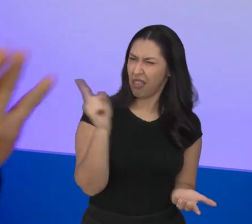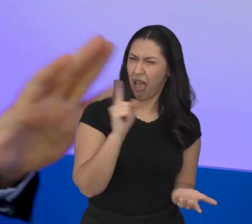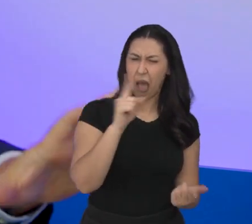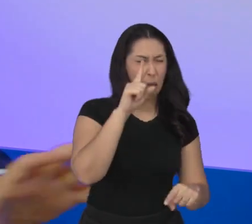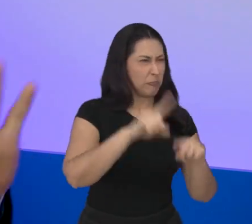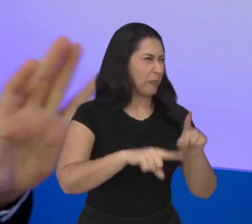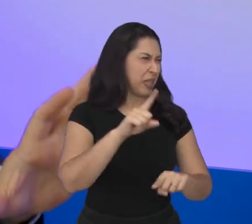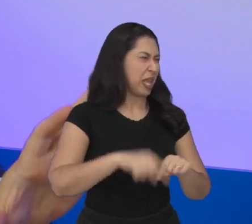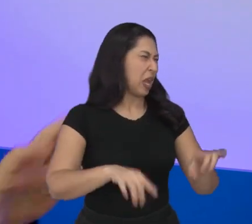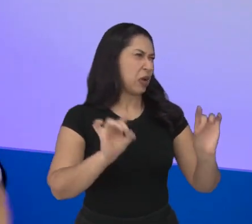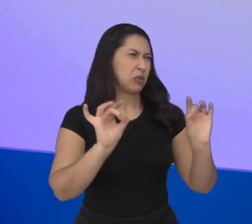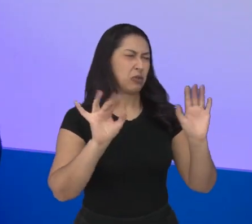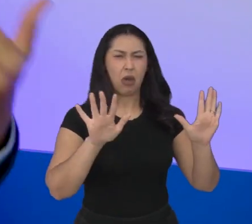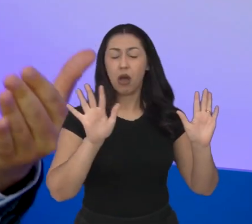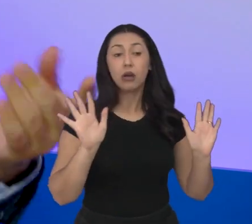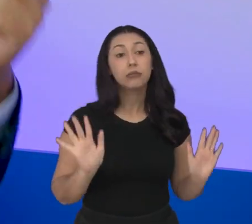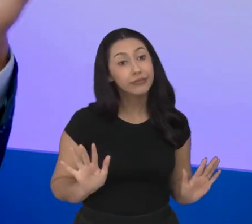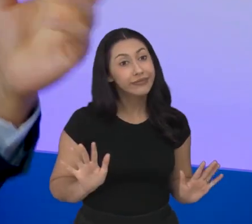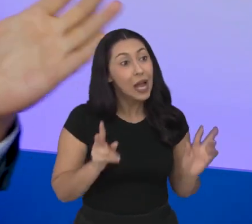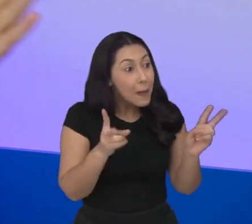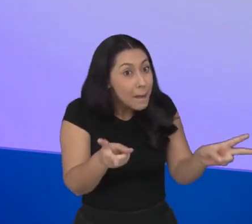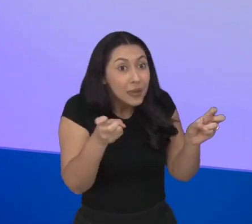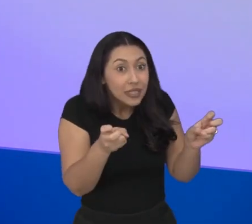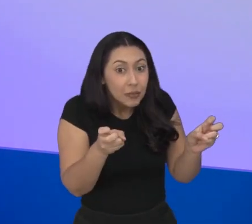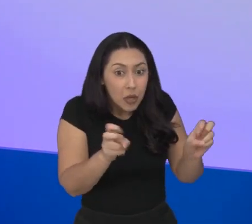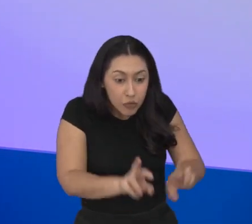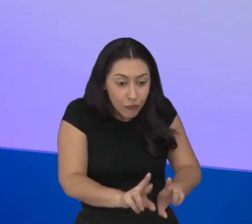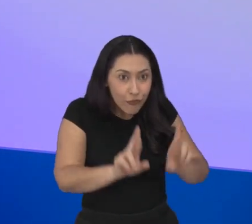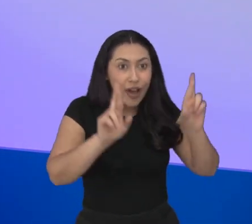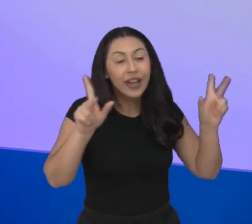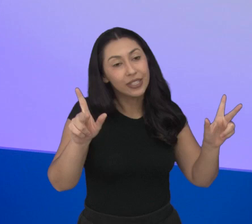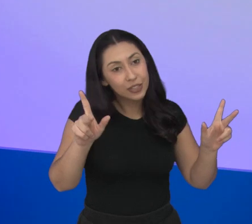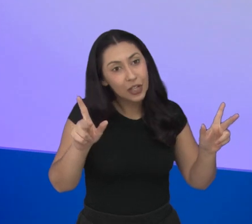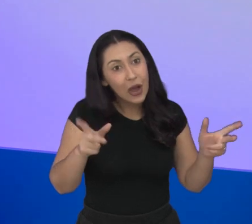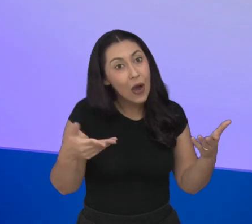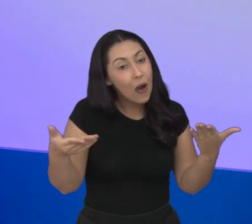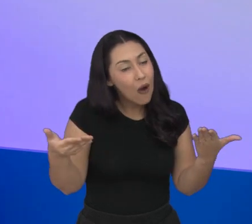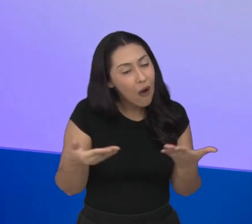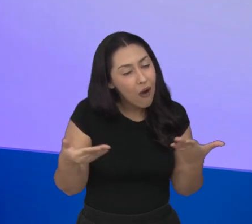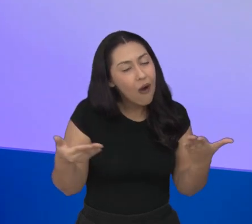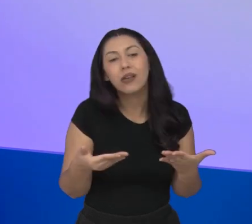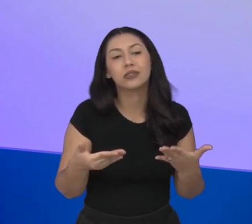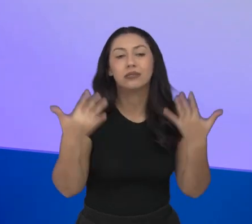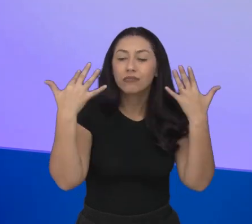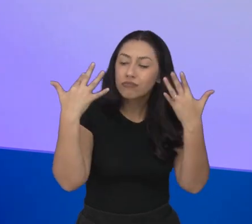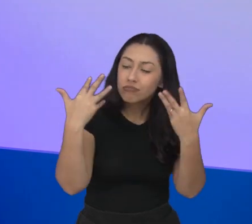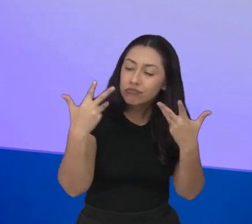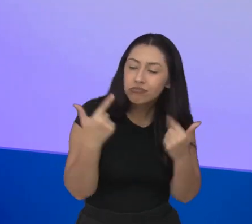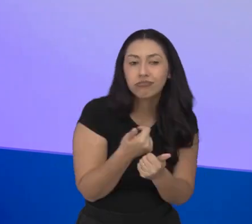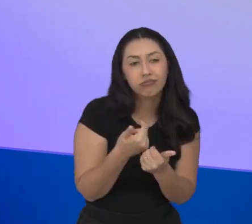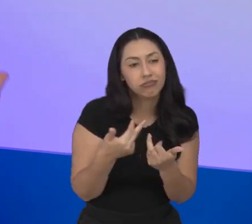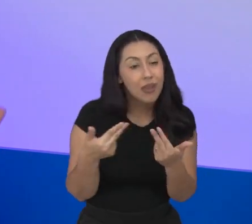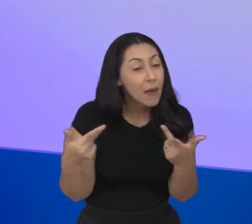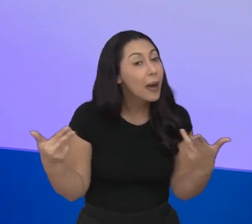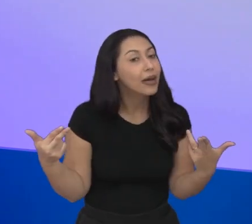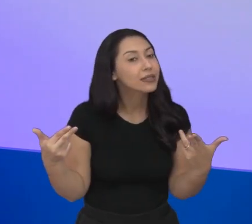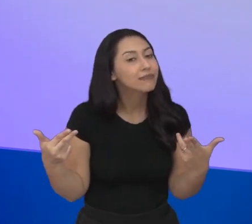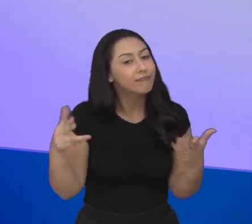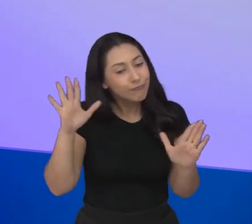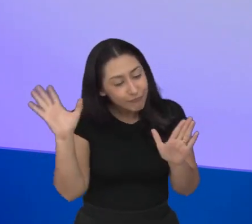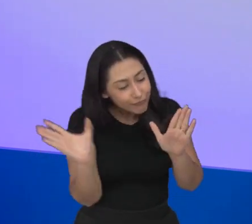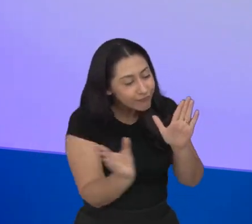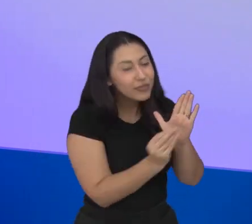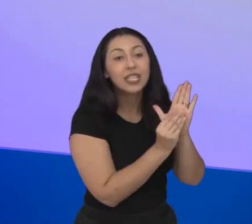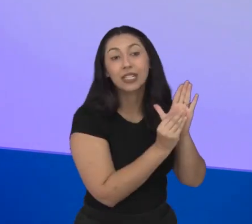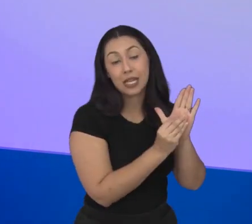é um objeto, qualquer coisa do tipo, não daria bola. Aí percebe essa transformação? Então os cachorros, ou os animais, não digo só os cachorros, os animais eles passaram a fazer parte.